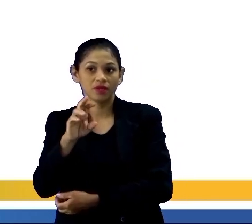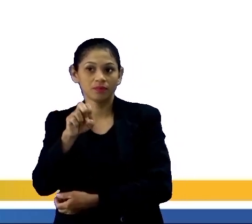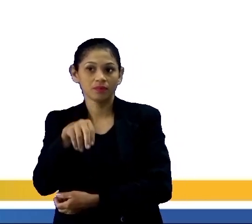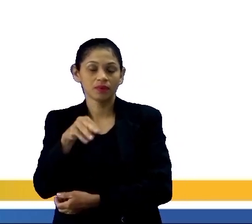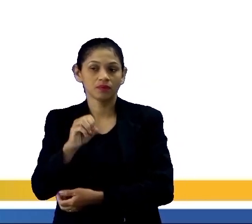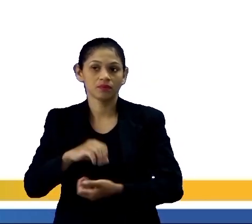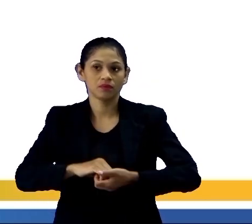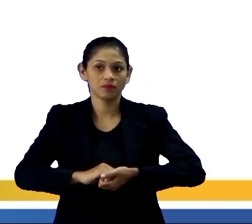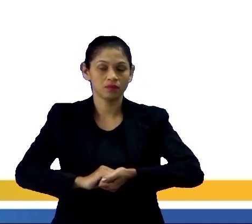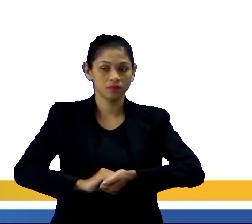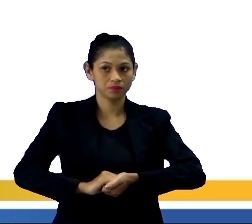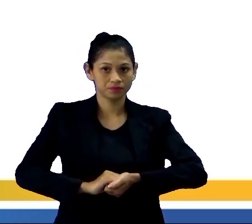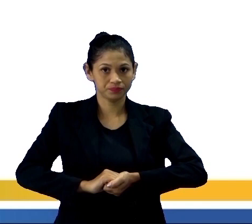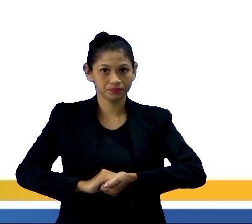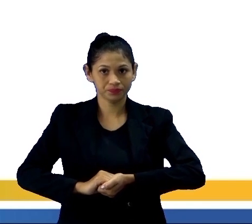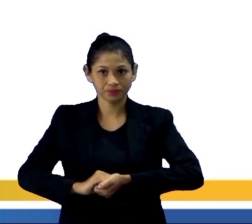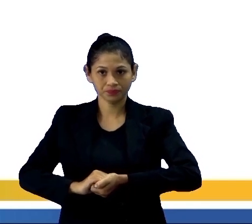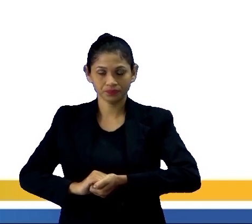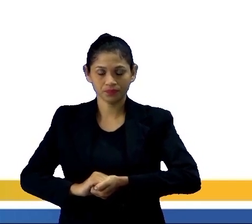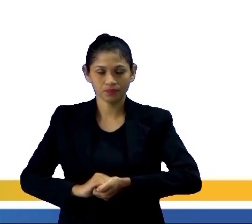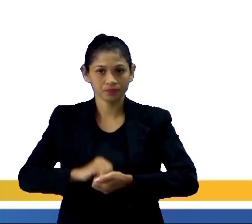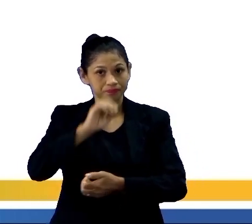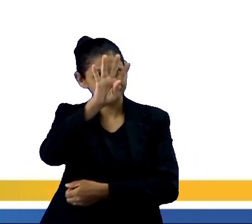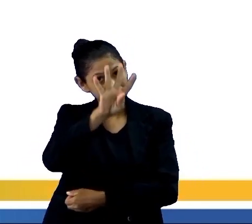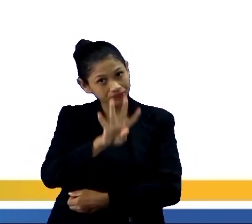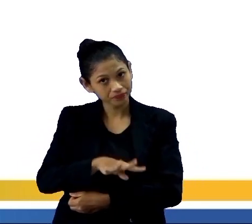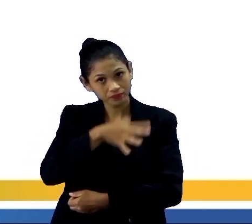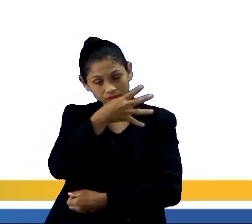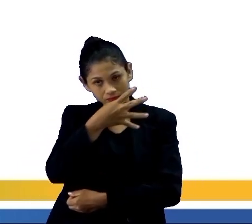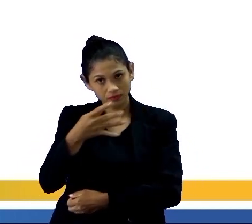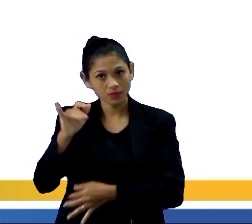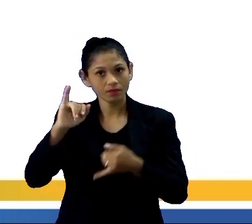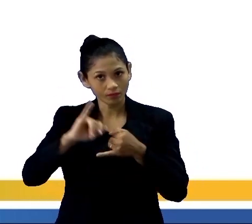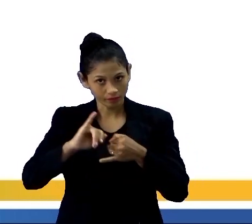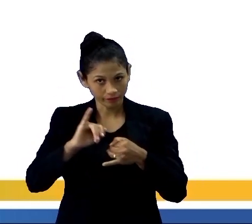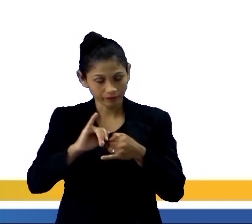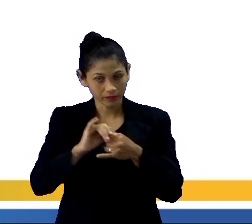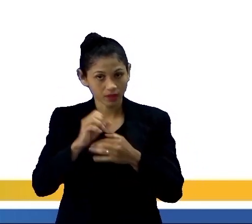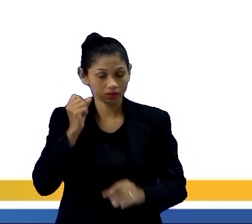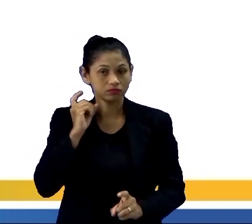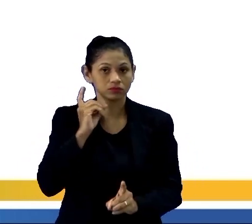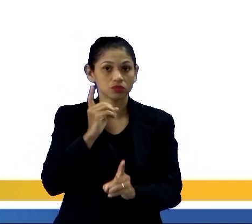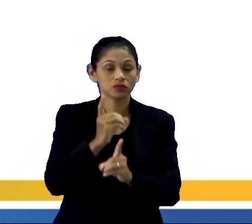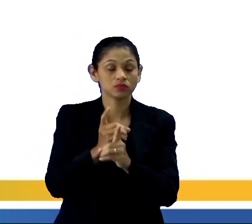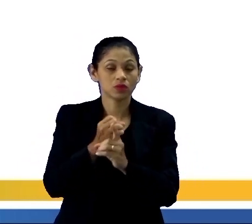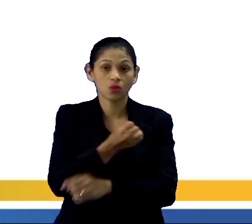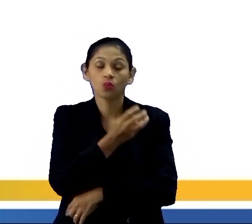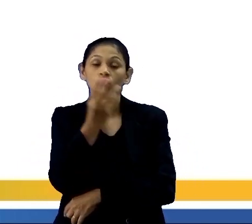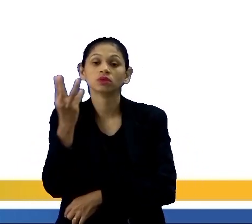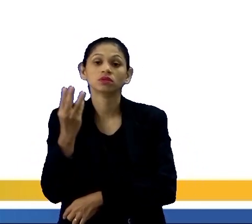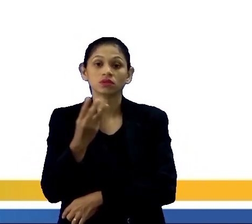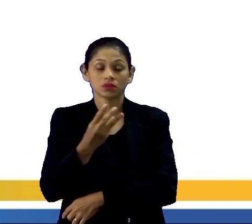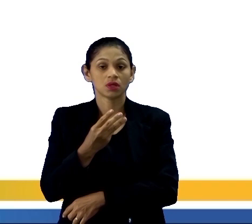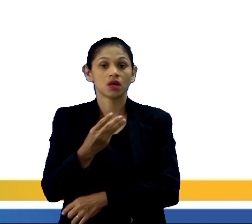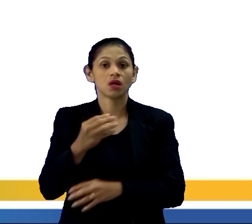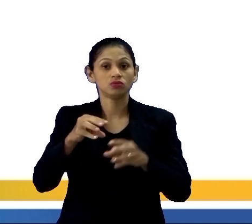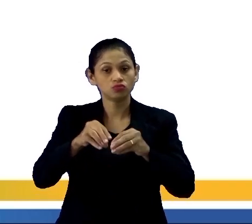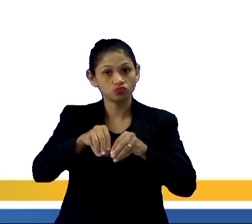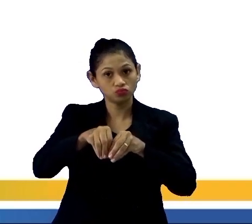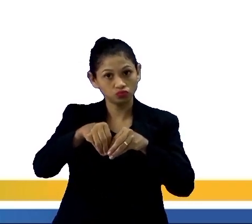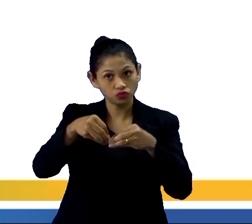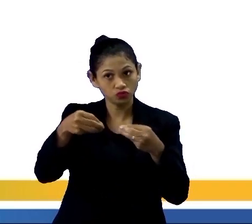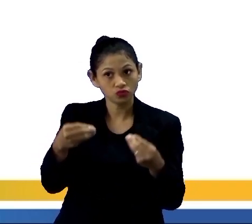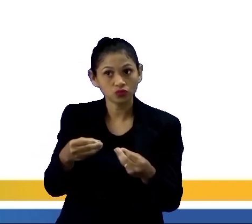comprar? Vamos fazer uma tabela para encontrarmos a quantidade de ovos necessária para fazer os